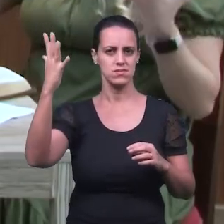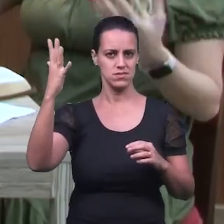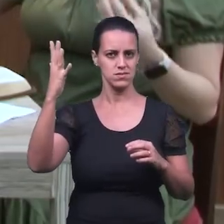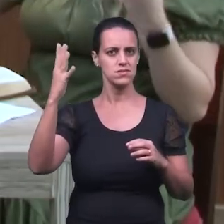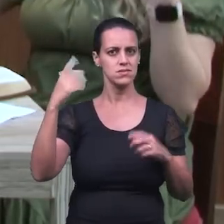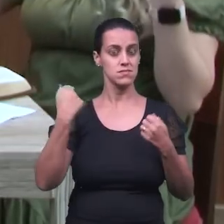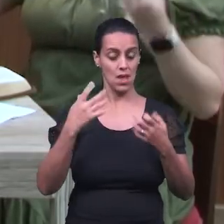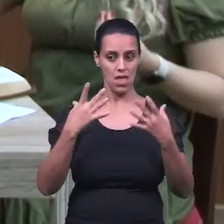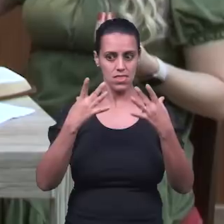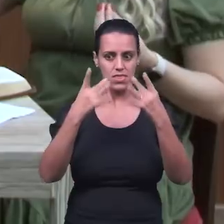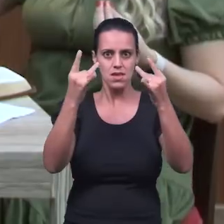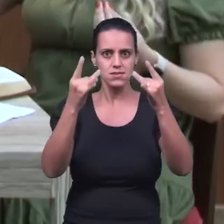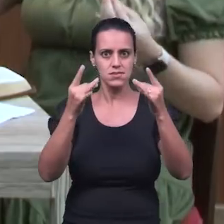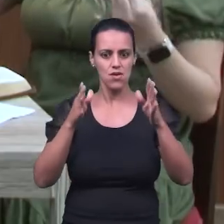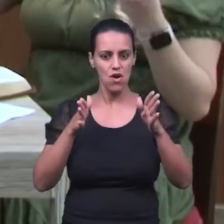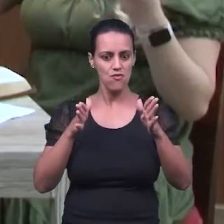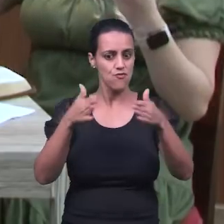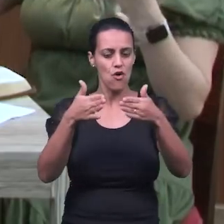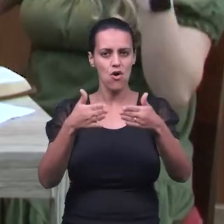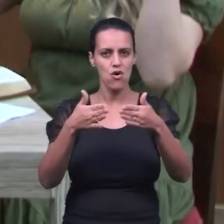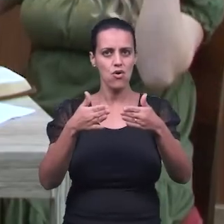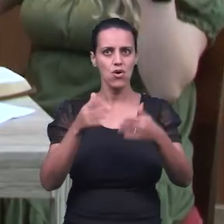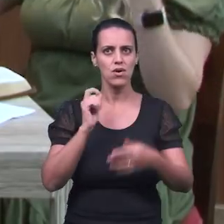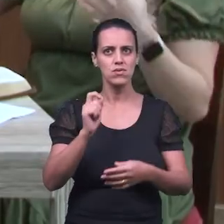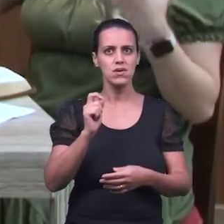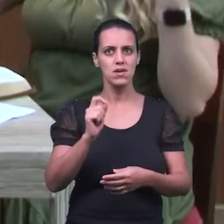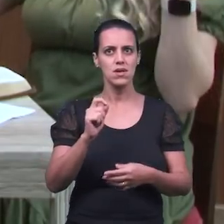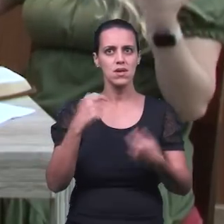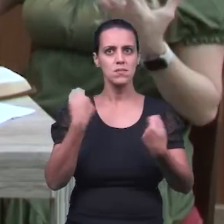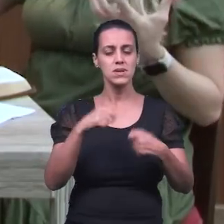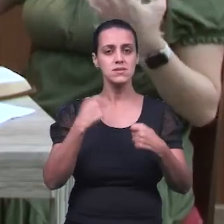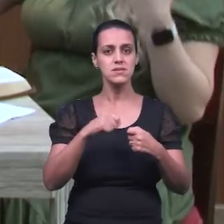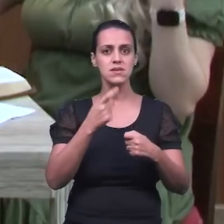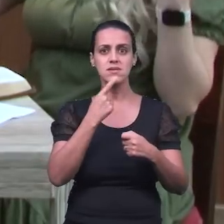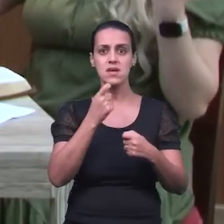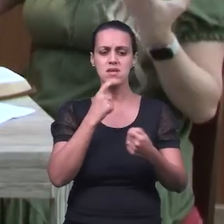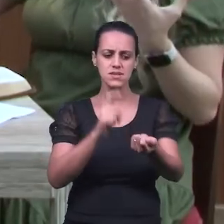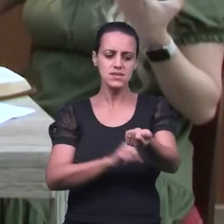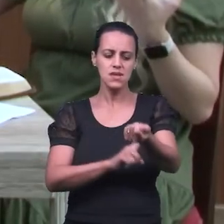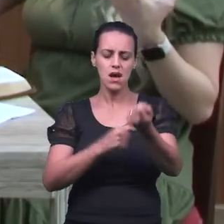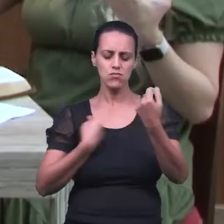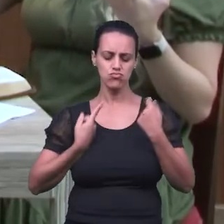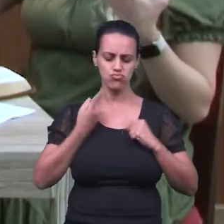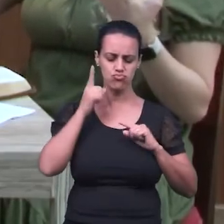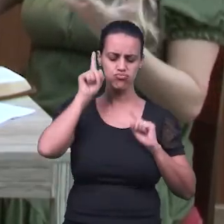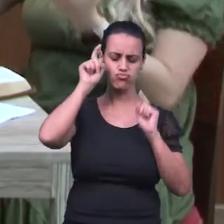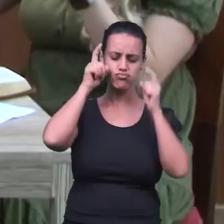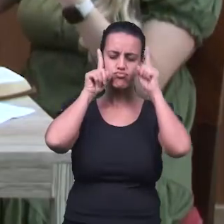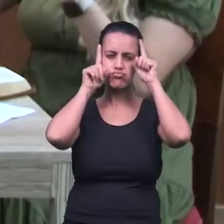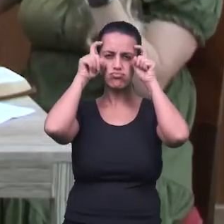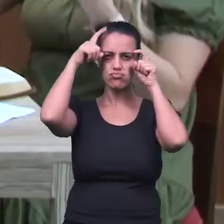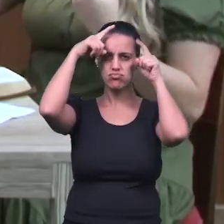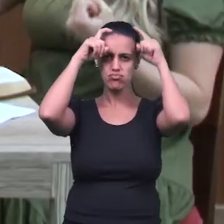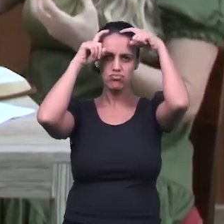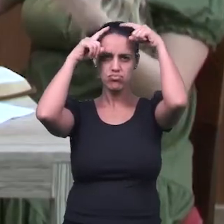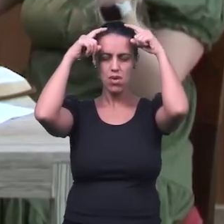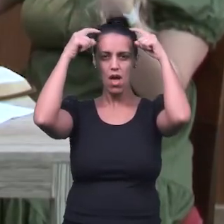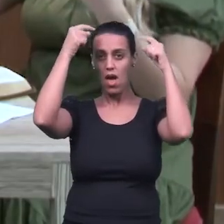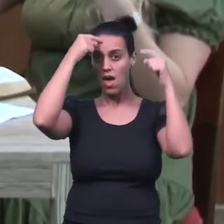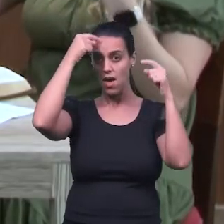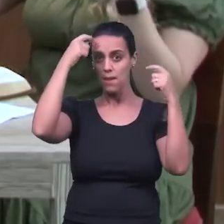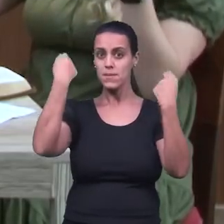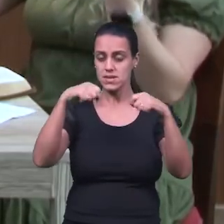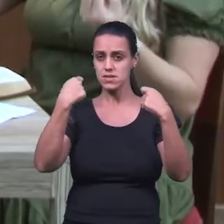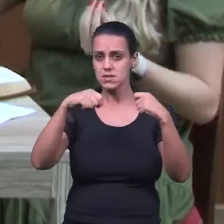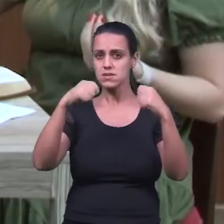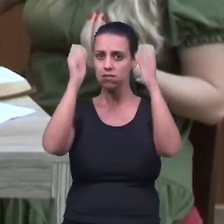fala de atenção, de foco, é um cérebro que precisa de sangue, precisa de nutrientes, e esse sangue justamente é a